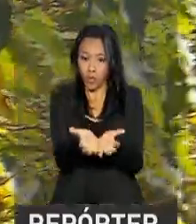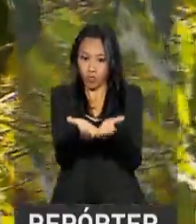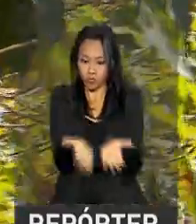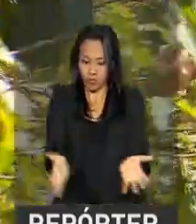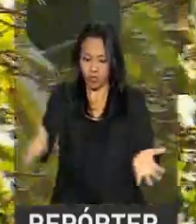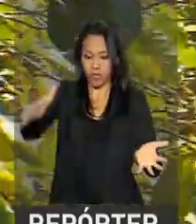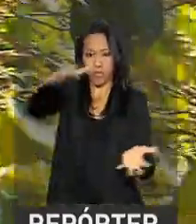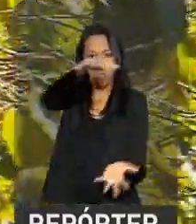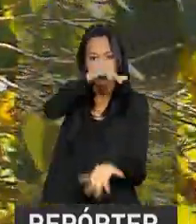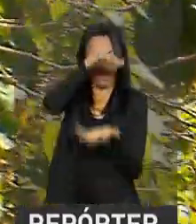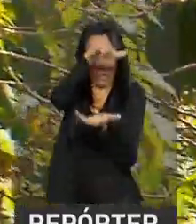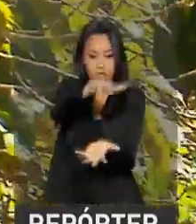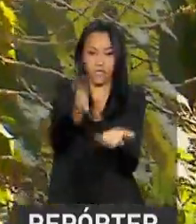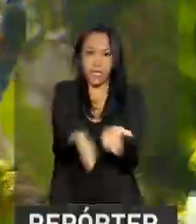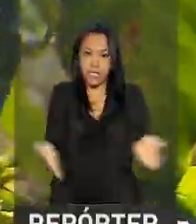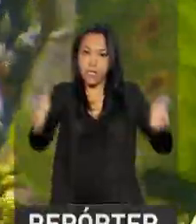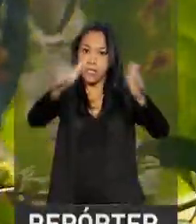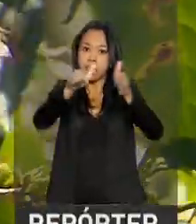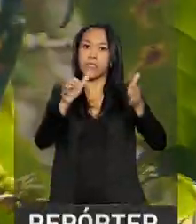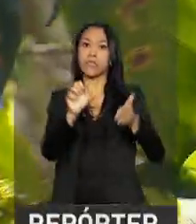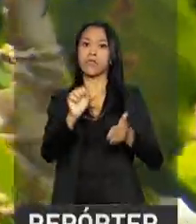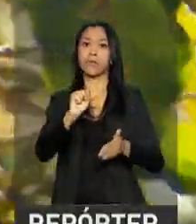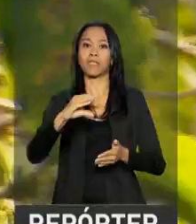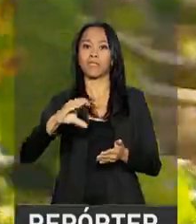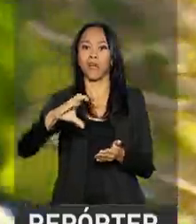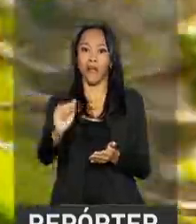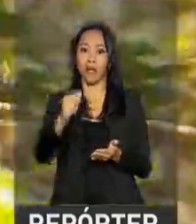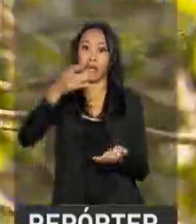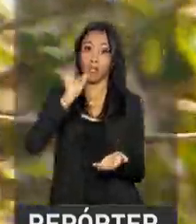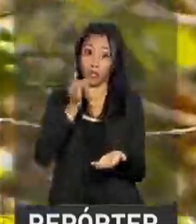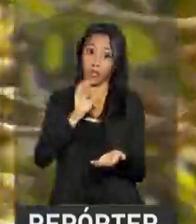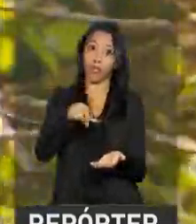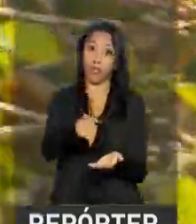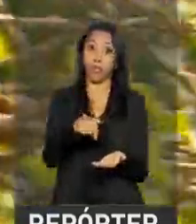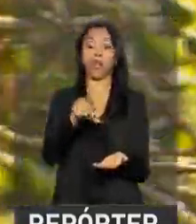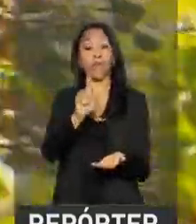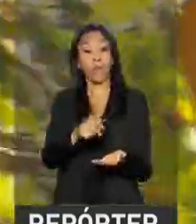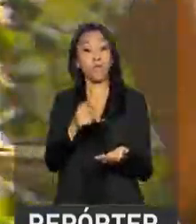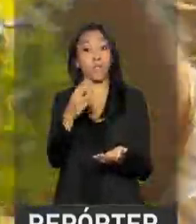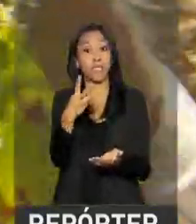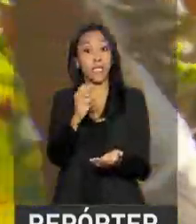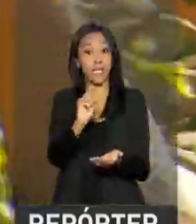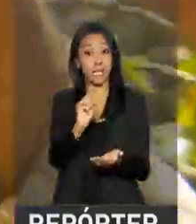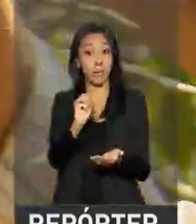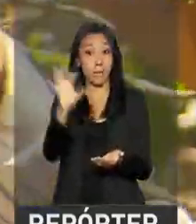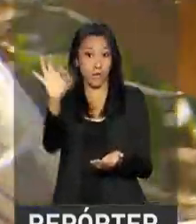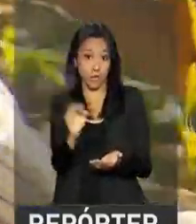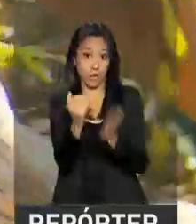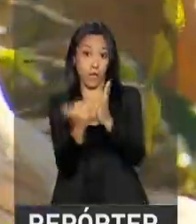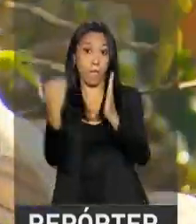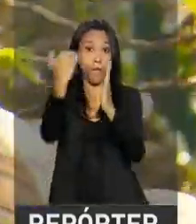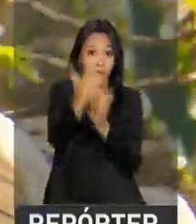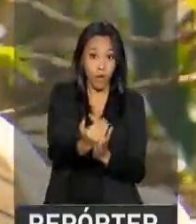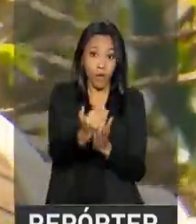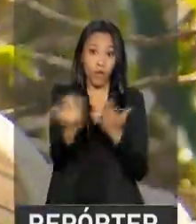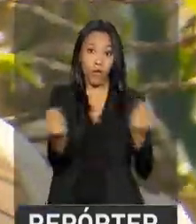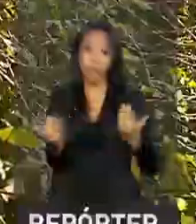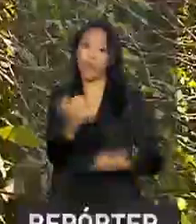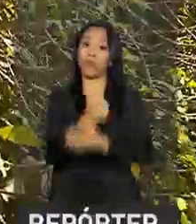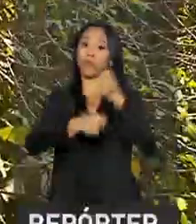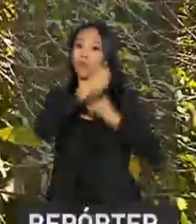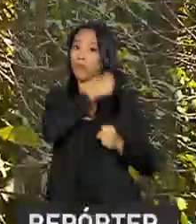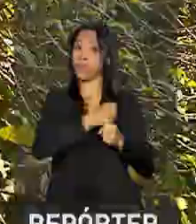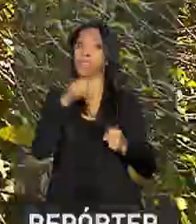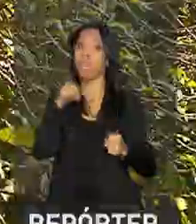divulgada hoje pela conab o resultado pode ser até 30% maior em relação à safra passada a expectativa de boas